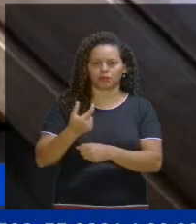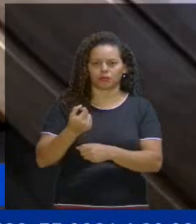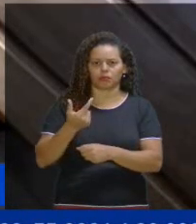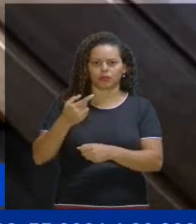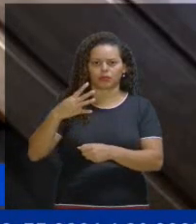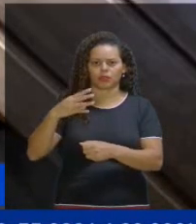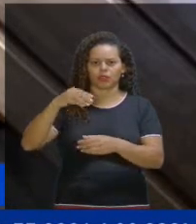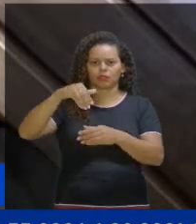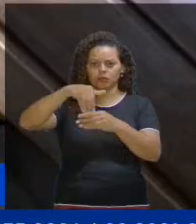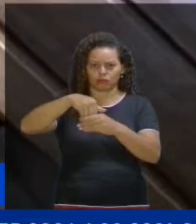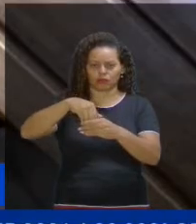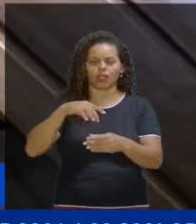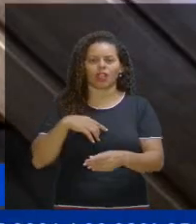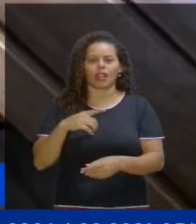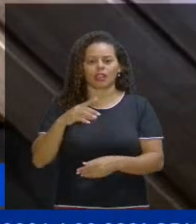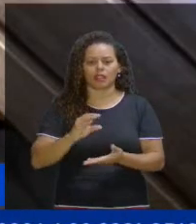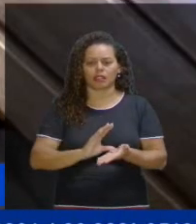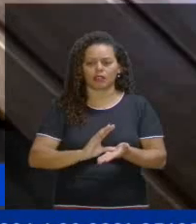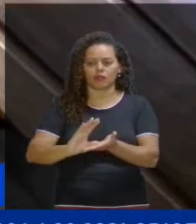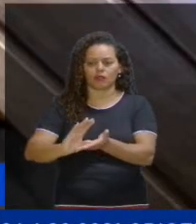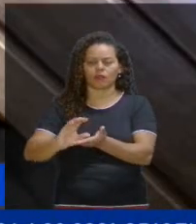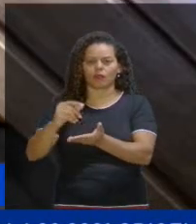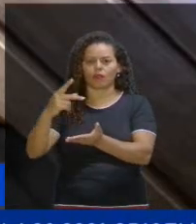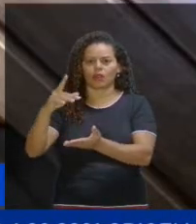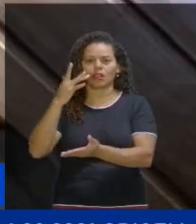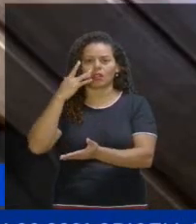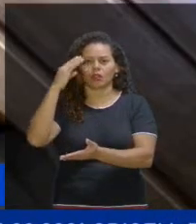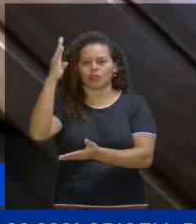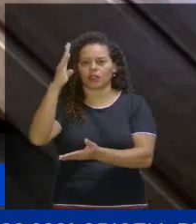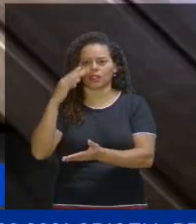devolução ao Tesouro Nacional do valor de R$